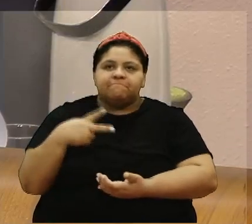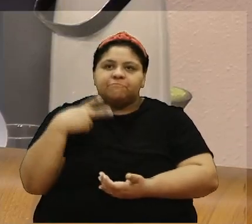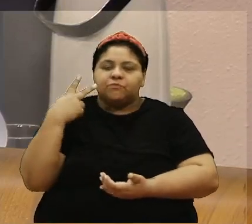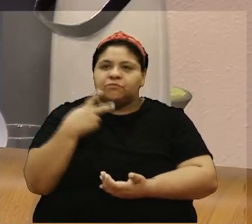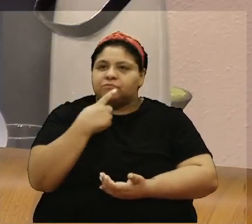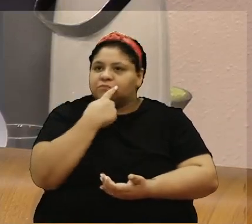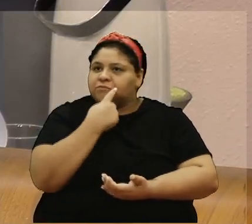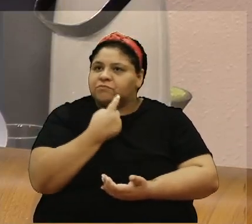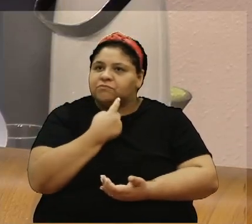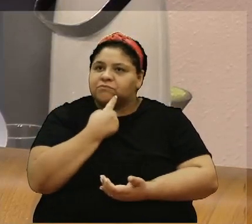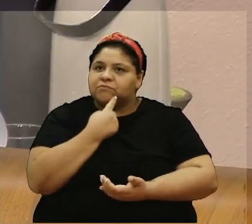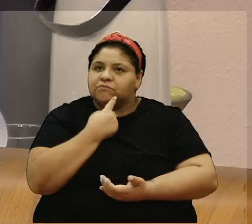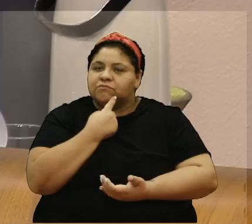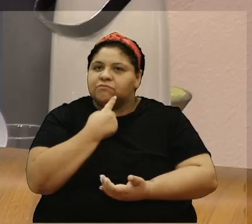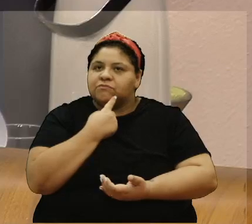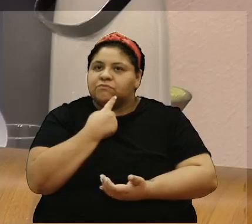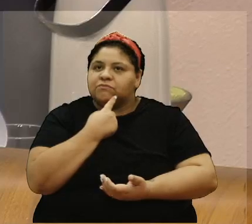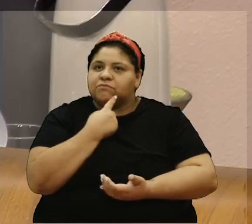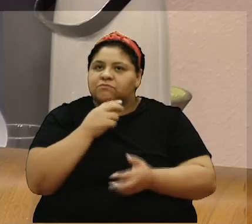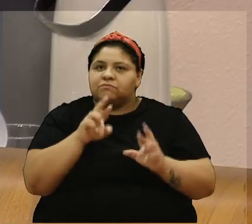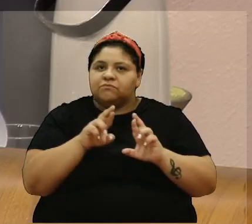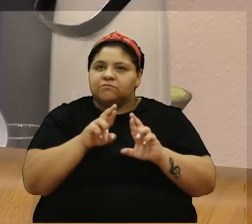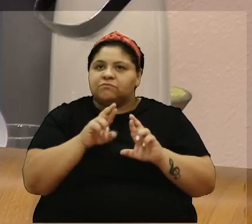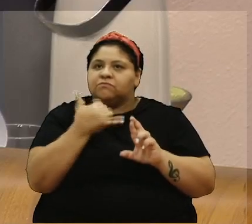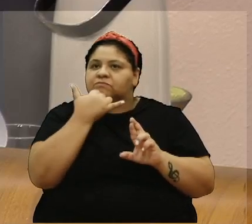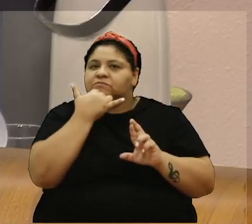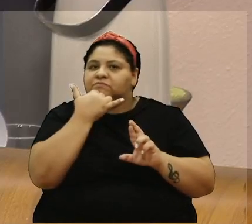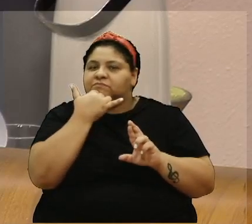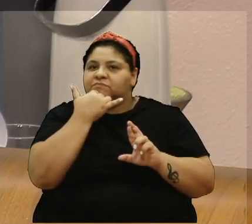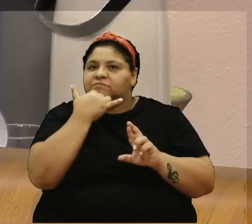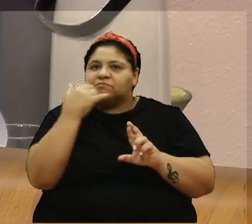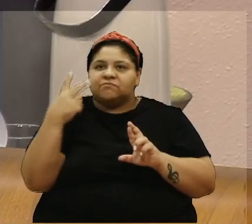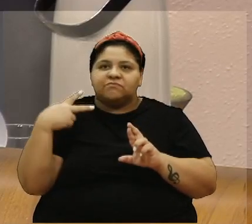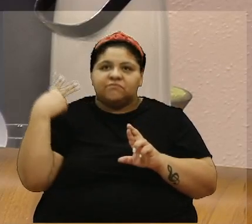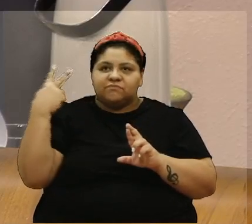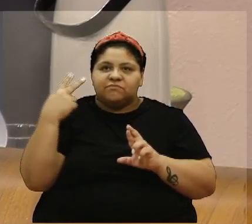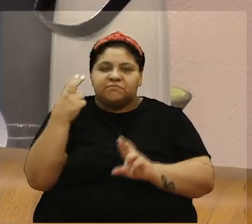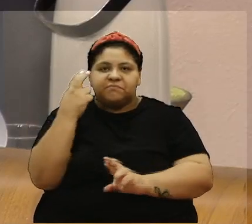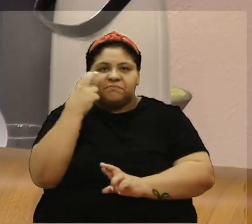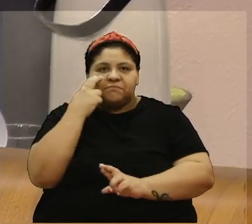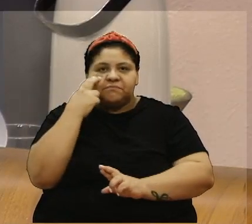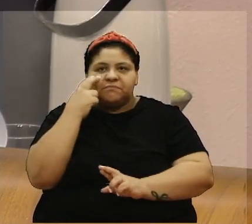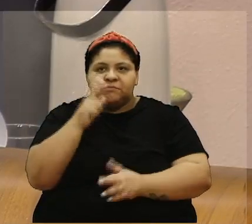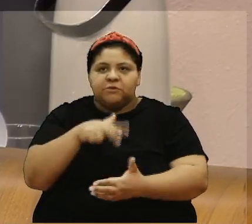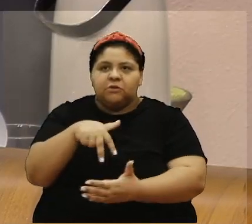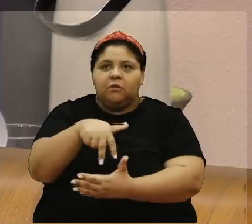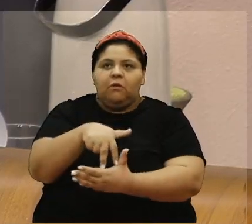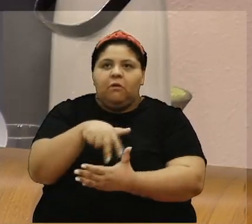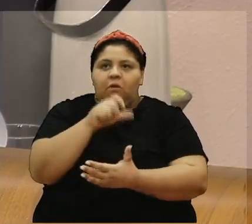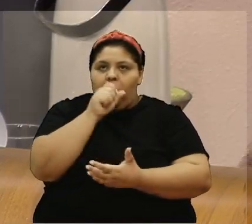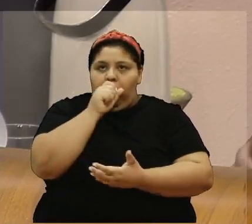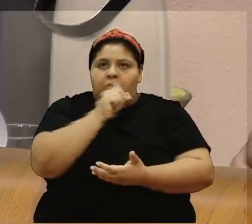Wagner Petrini, em Grandes... Desculpe. Vereador Sandro Fantinel, da tribuna.